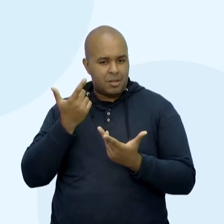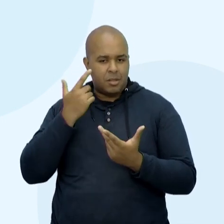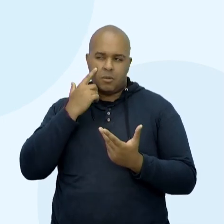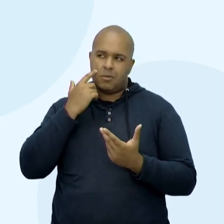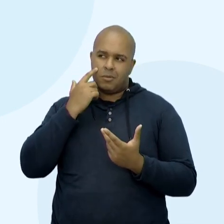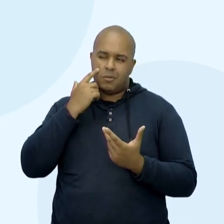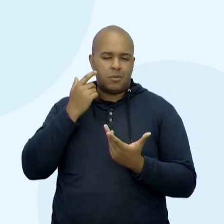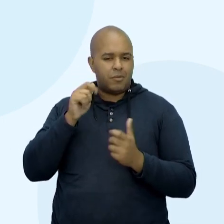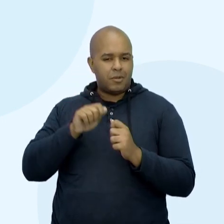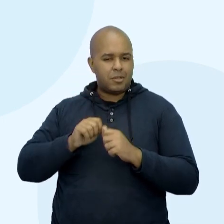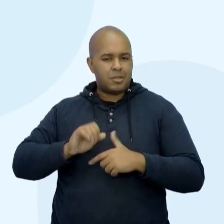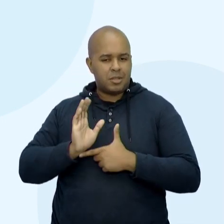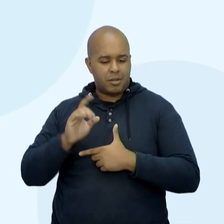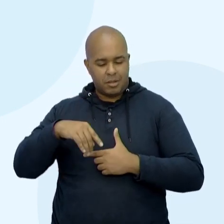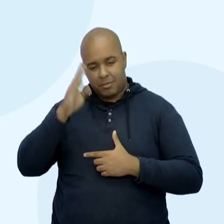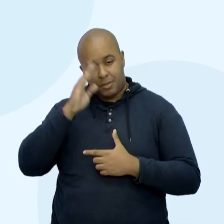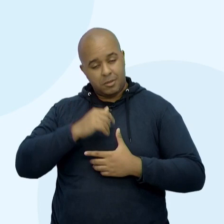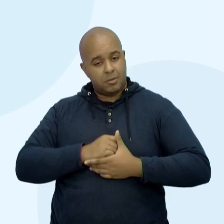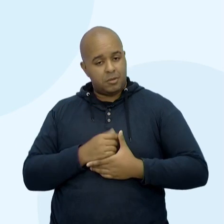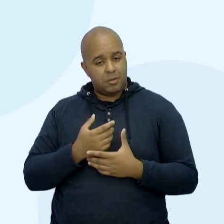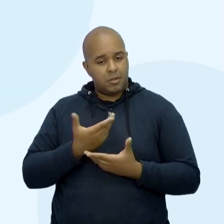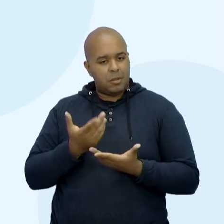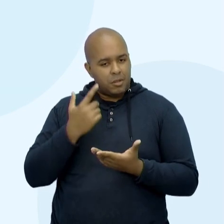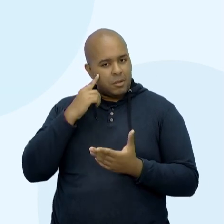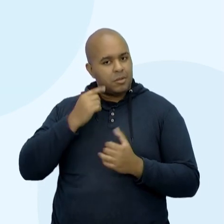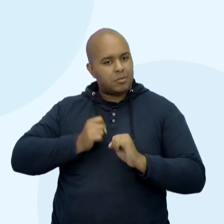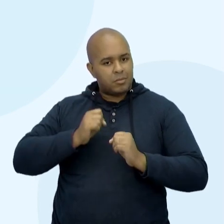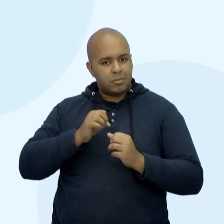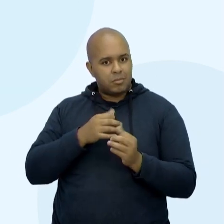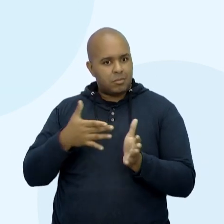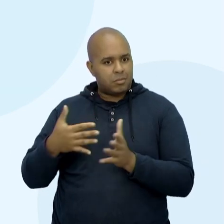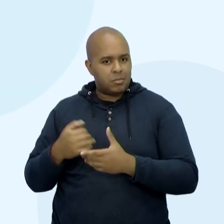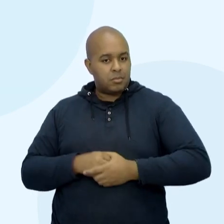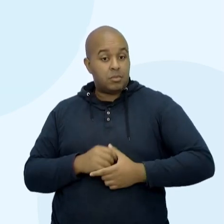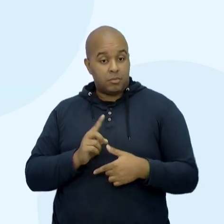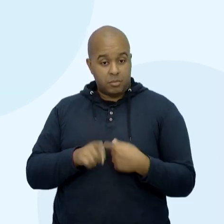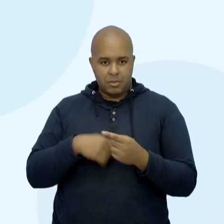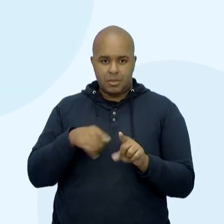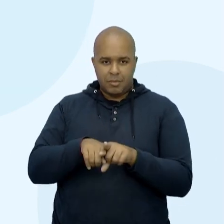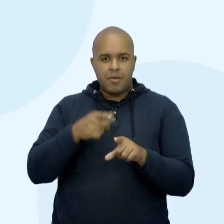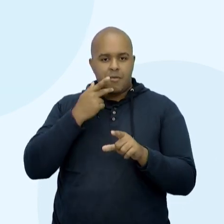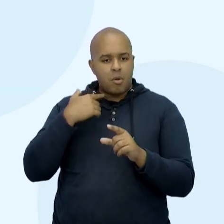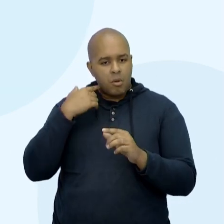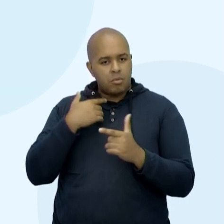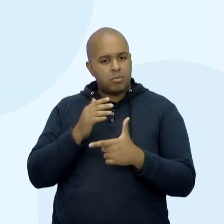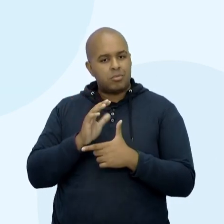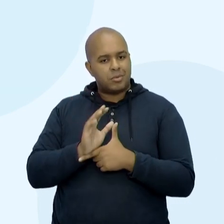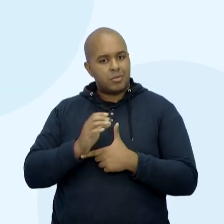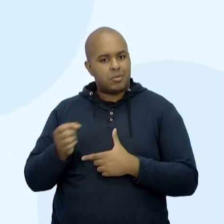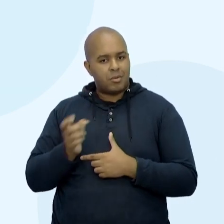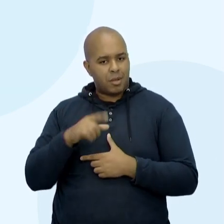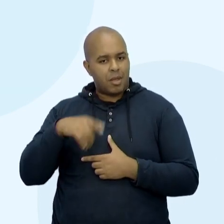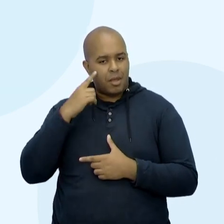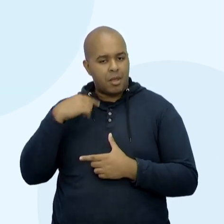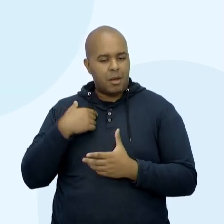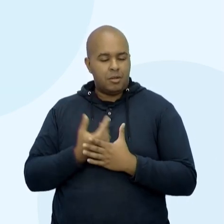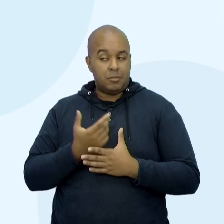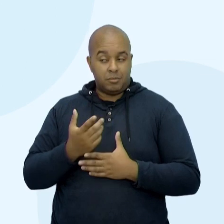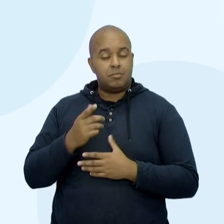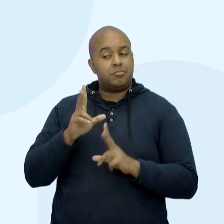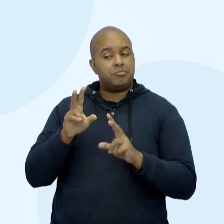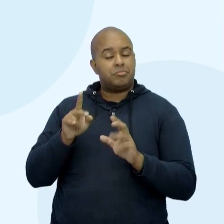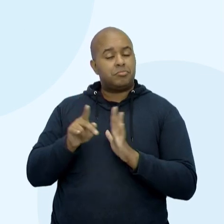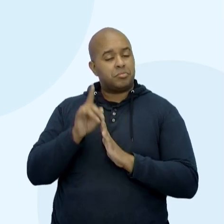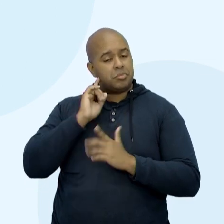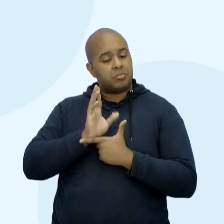de tentar fazer cinema aqui no Brasil, industrialmente. E aí falamos também do cinema novo, que é o típico